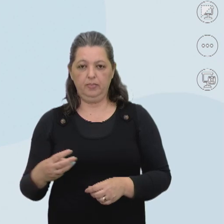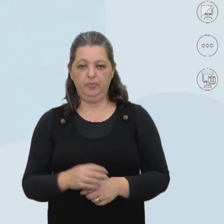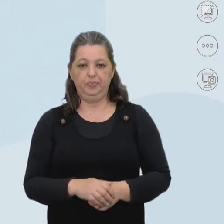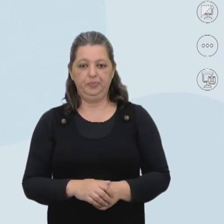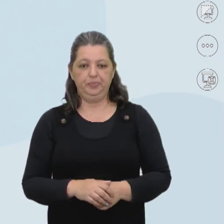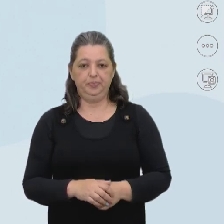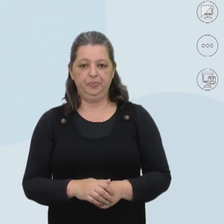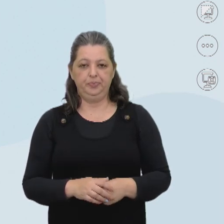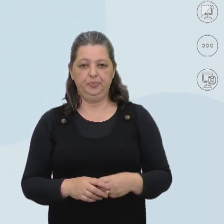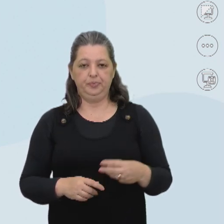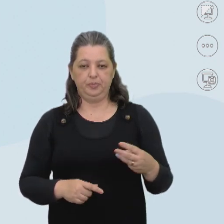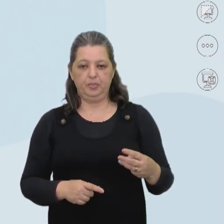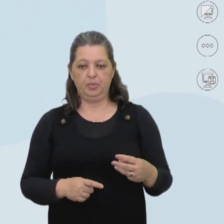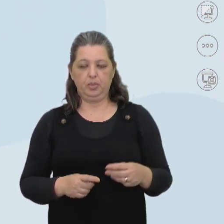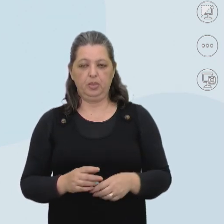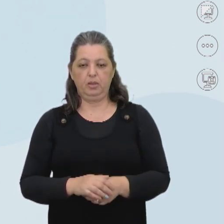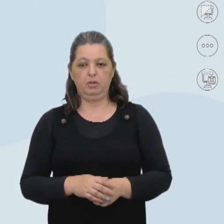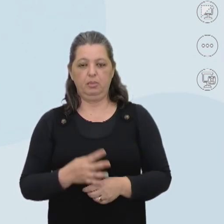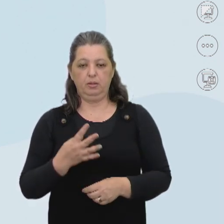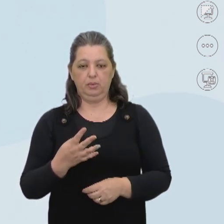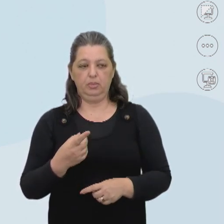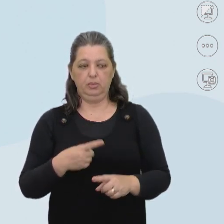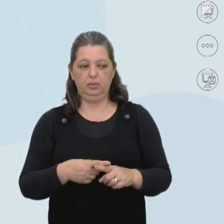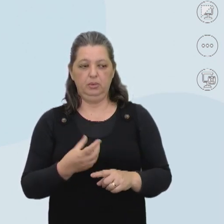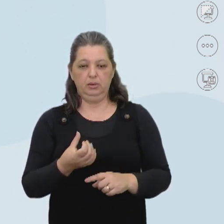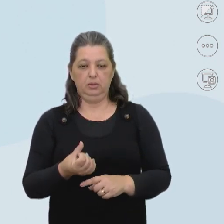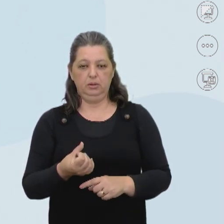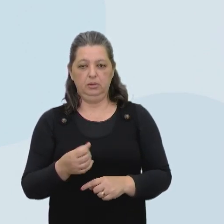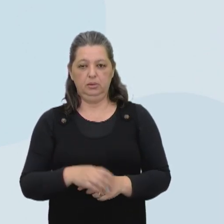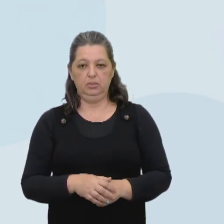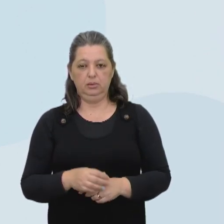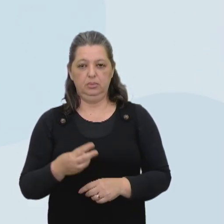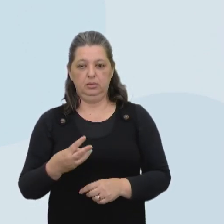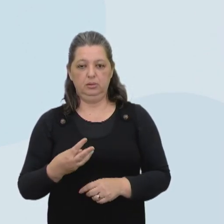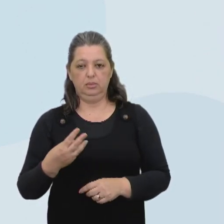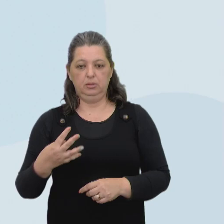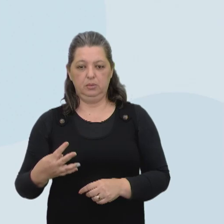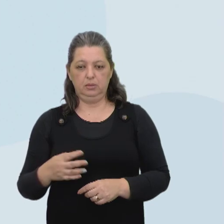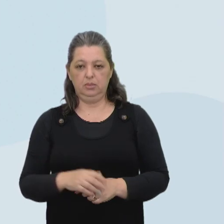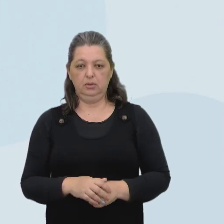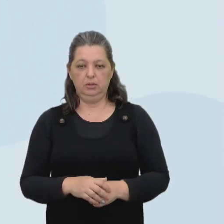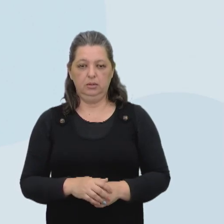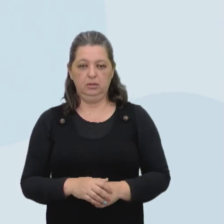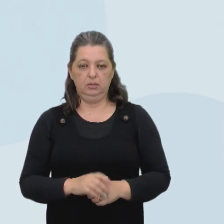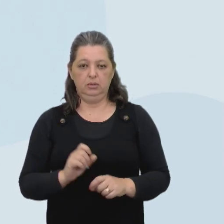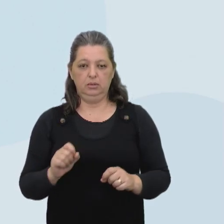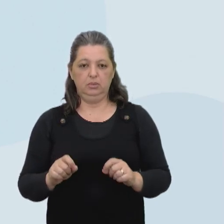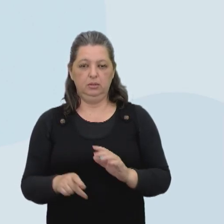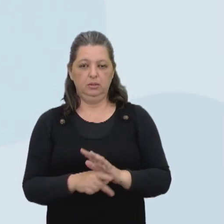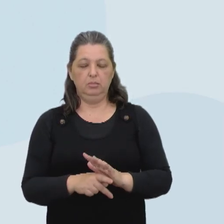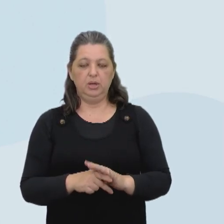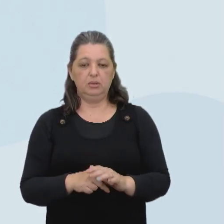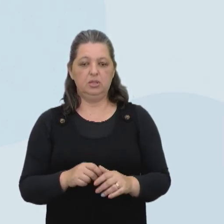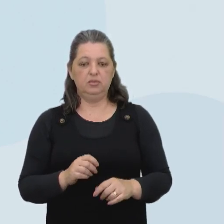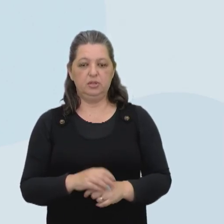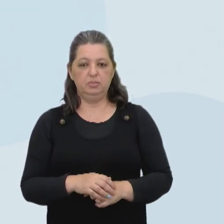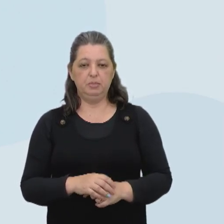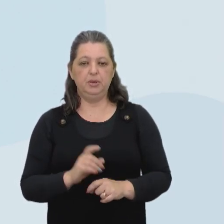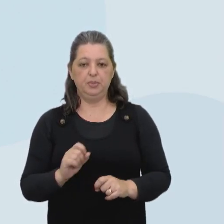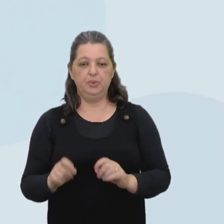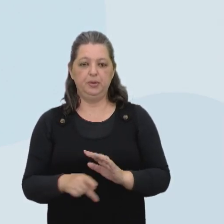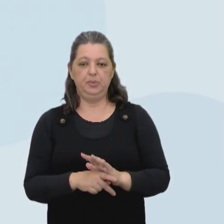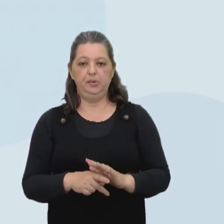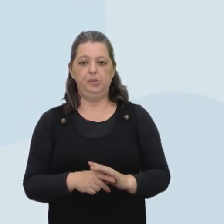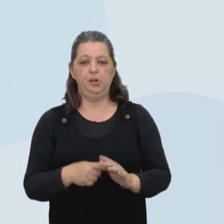3. 4 vezes 6, 24. 24 mais 3, 27, vão 2. 4 vezes 3, 12. 12